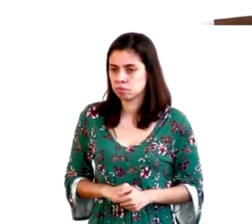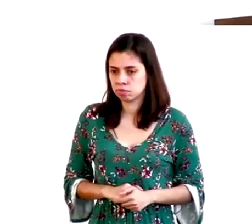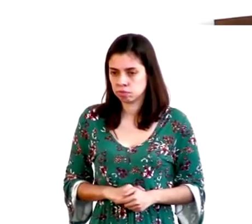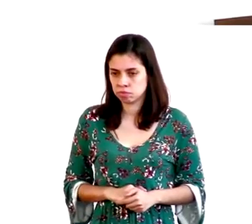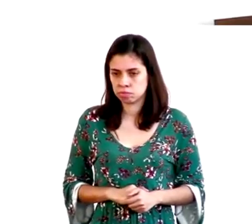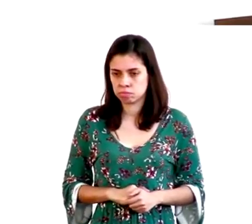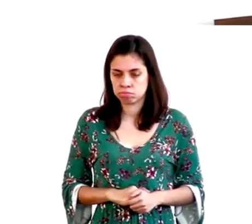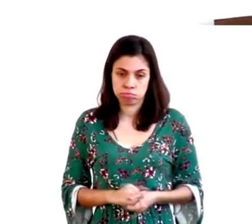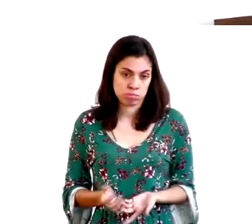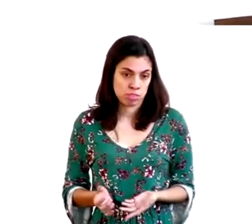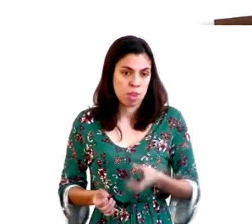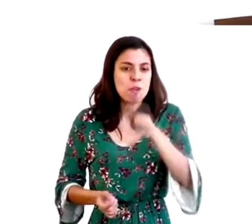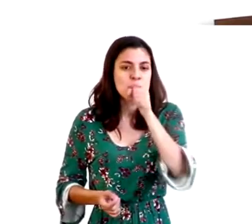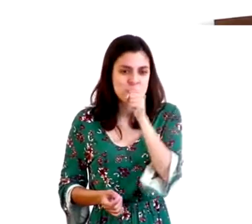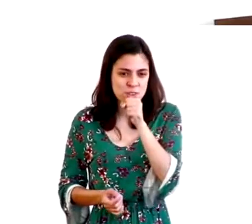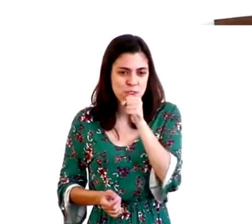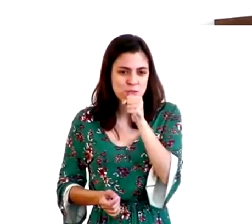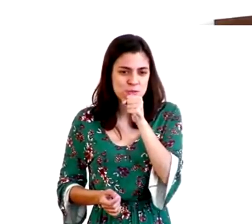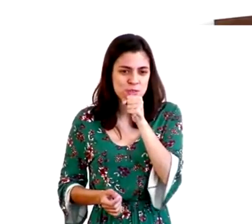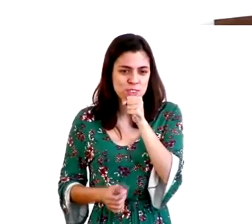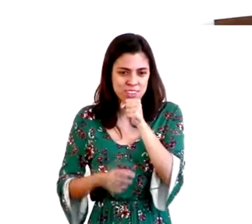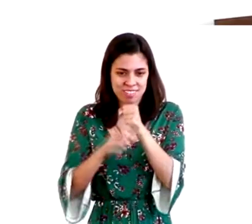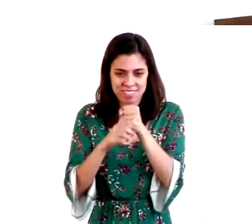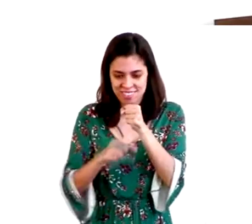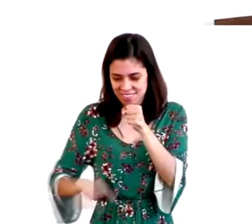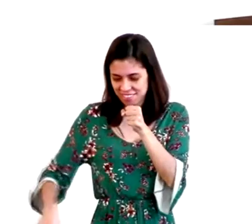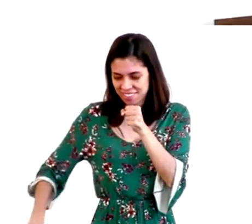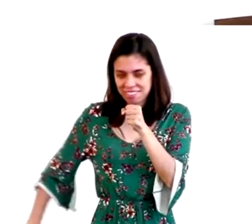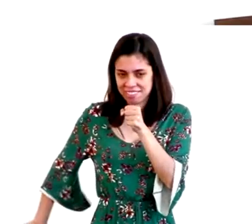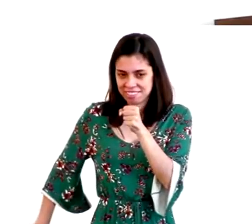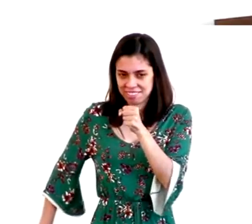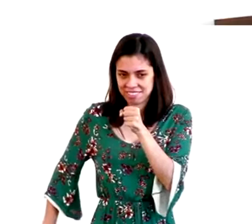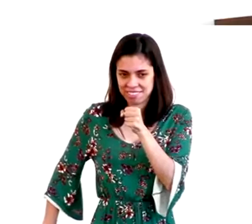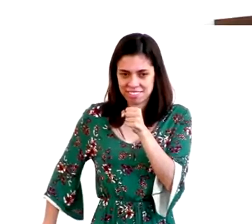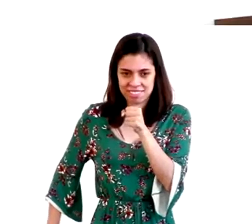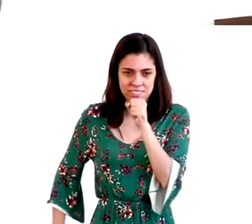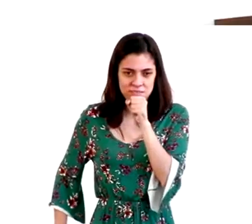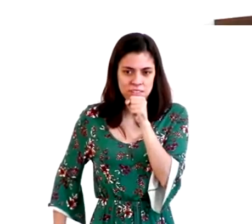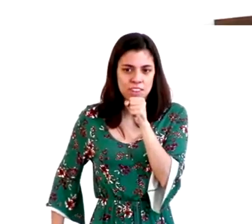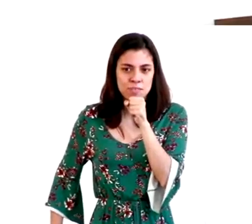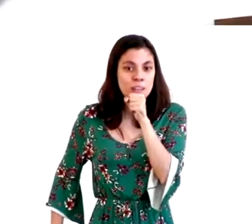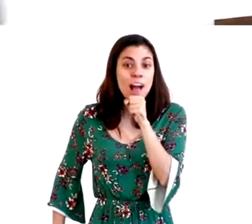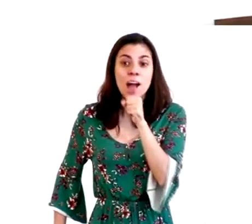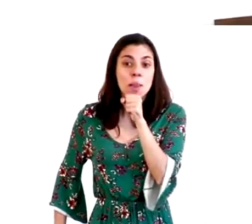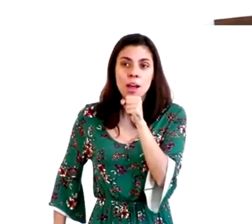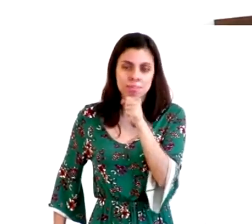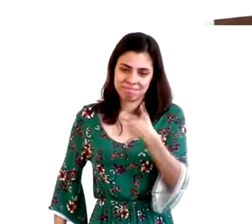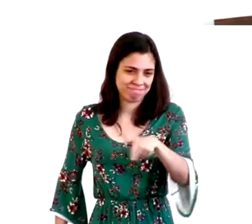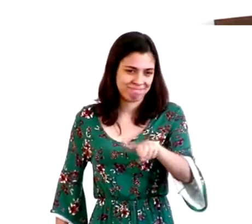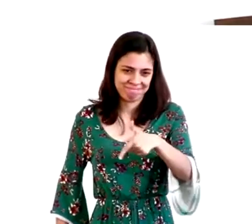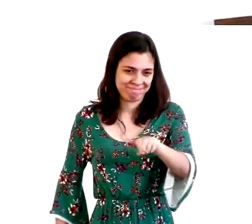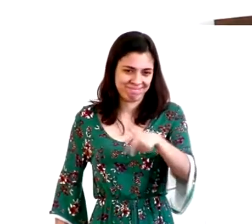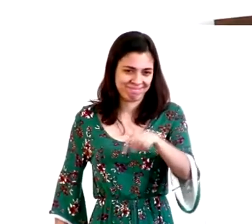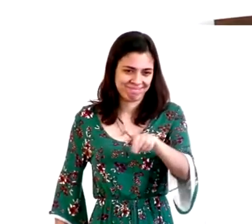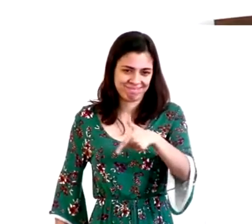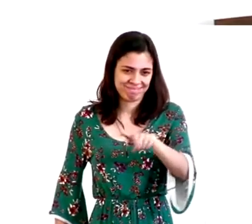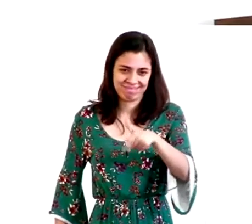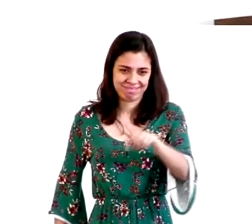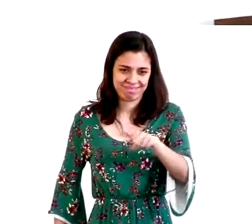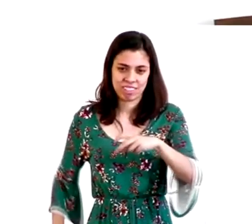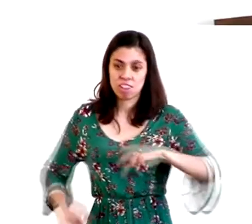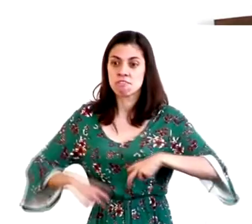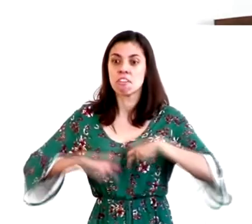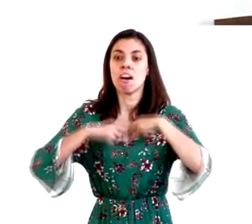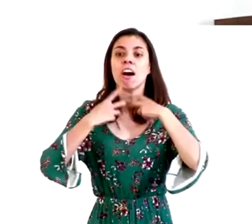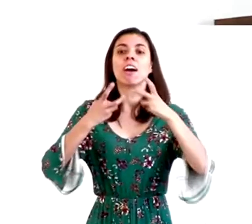um microfone ou uma acústica, mas existia a voz do pregador no Sermão